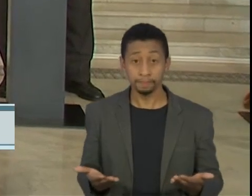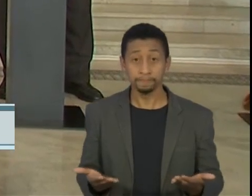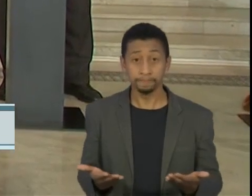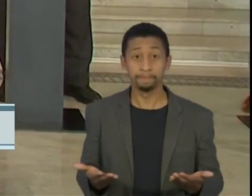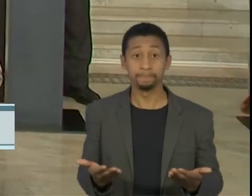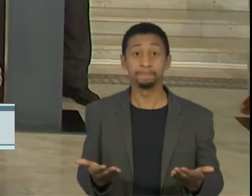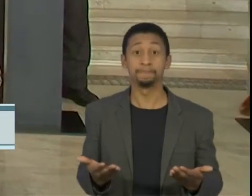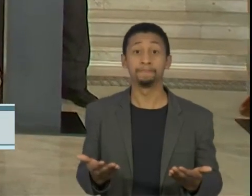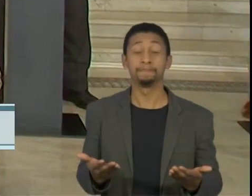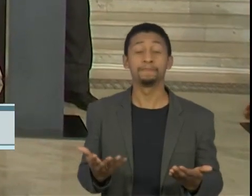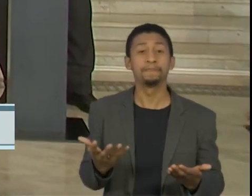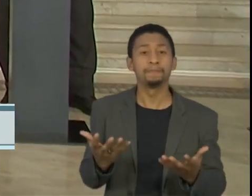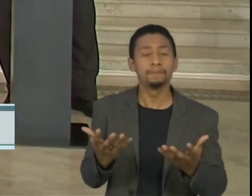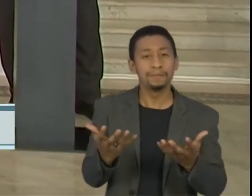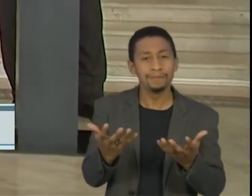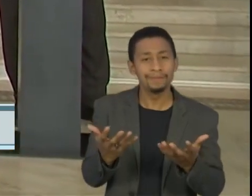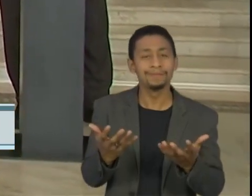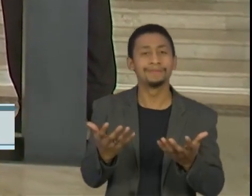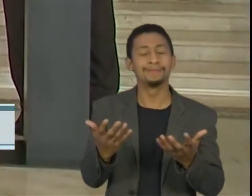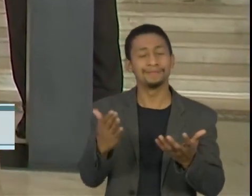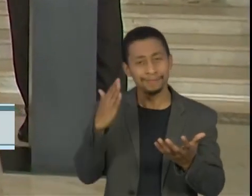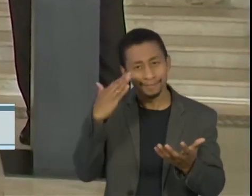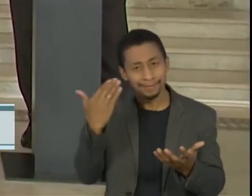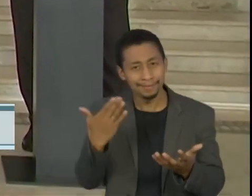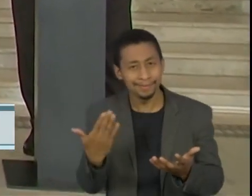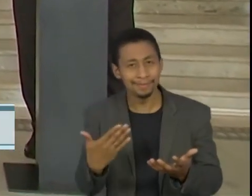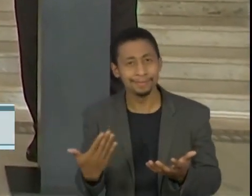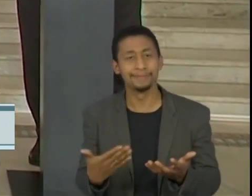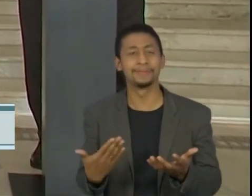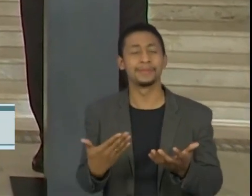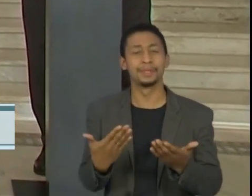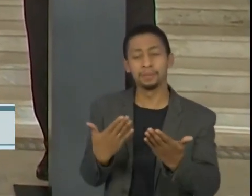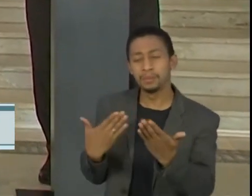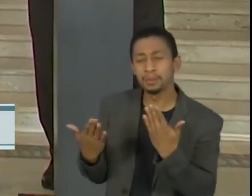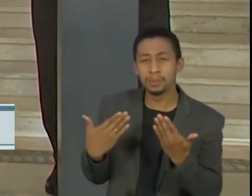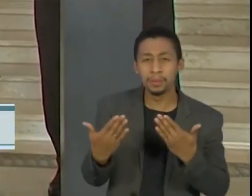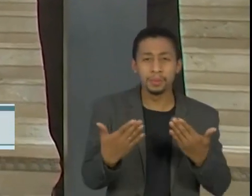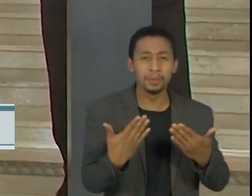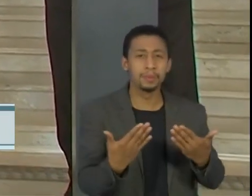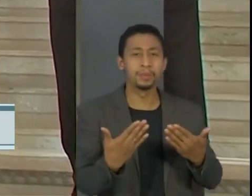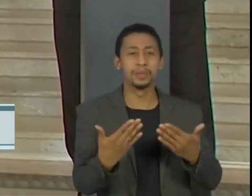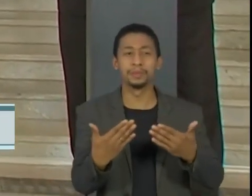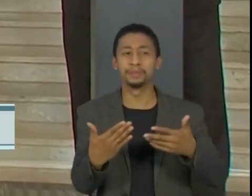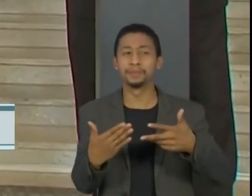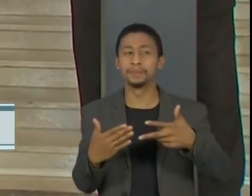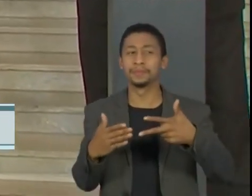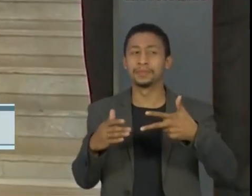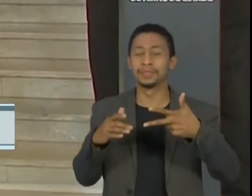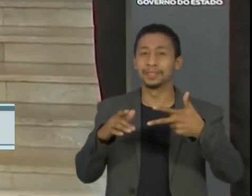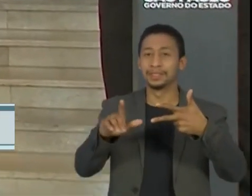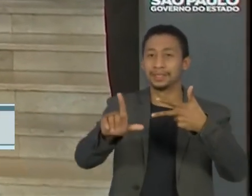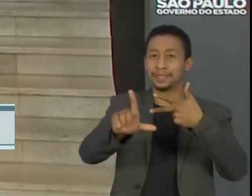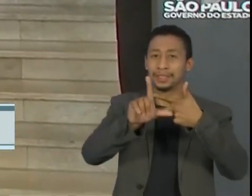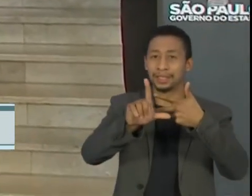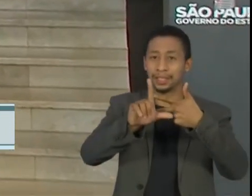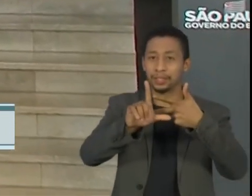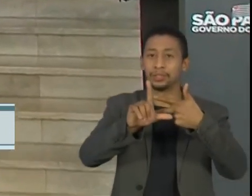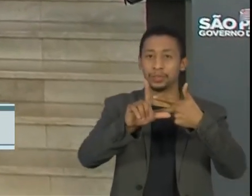eu queria começar elogiando o bom diálogo entre o Legislativo Federal e o